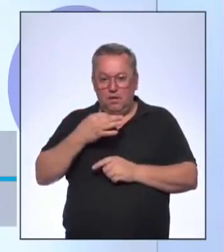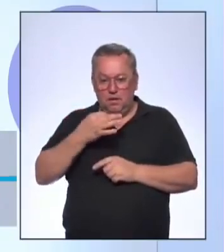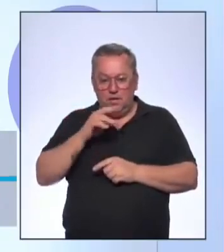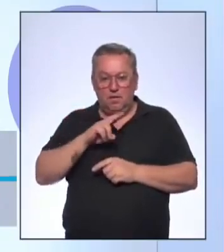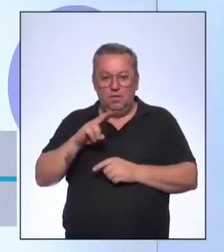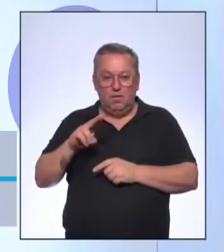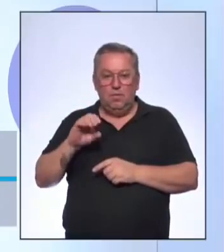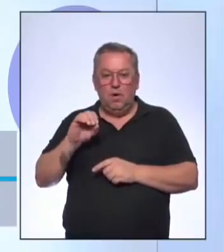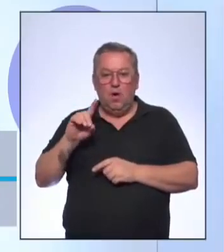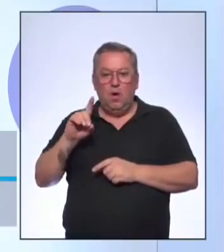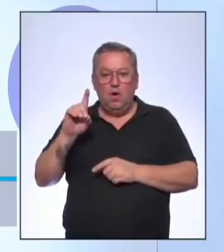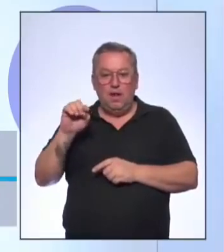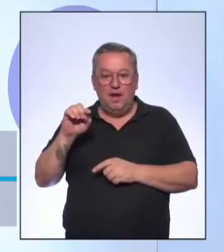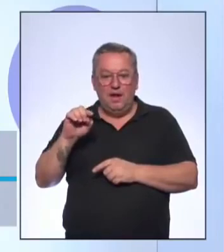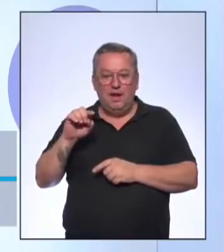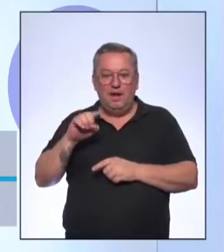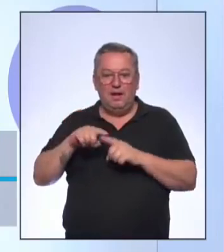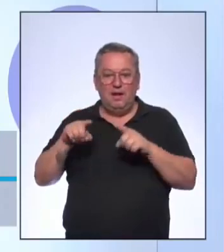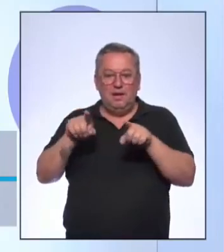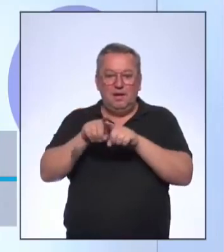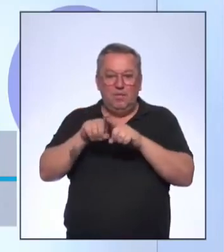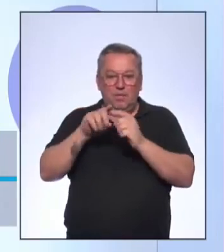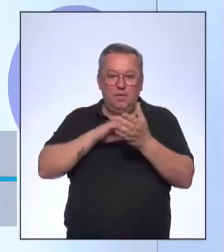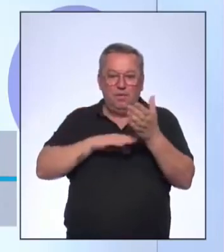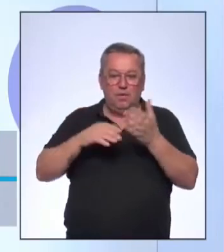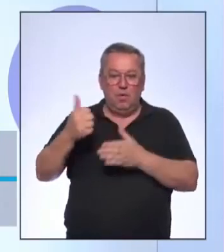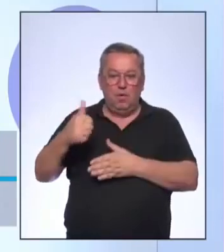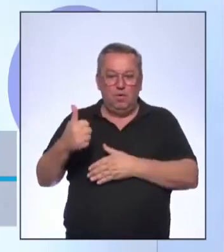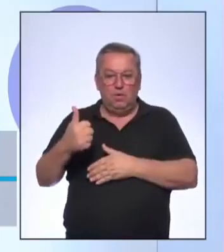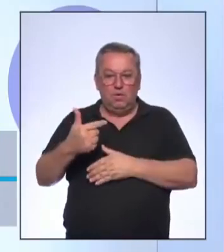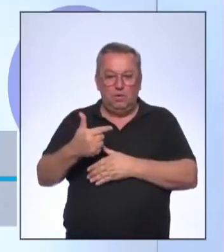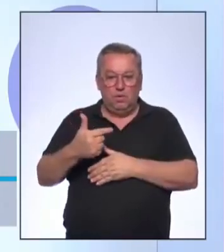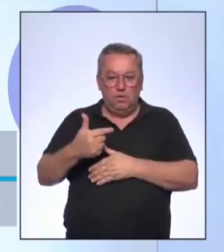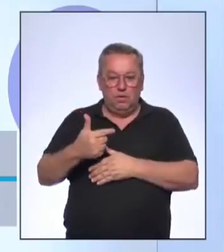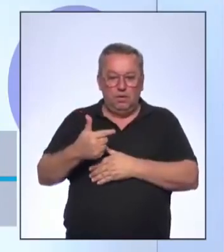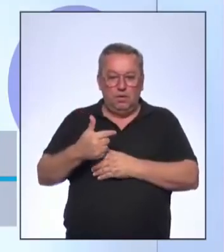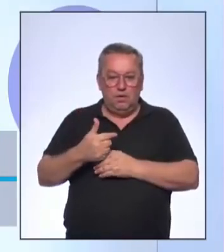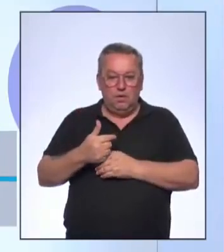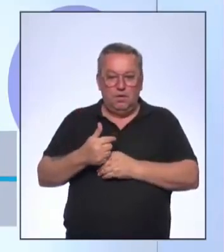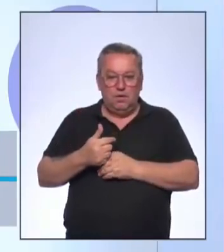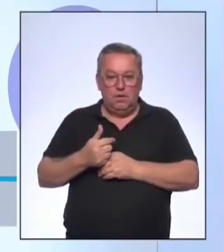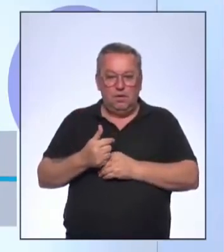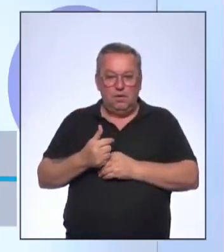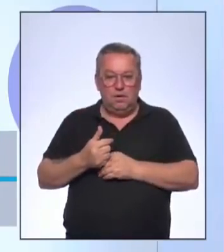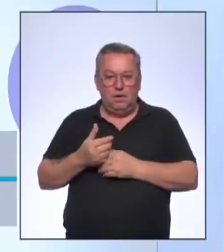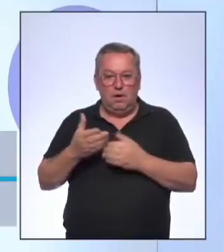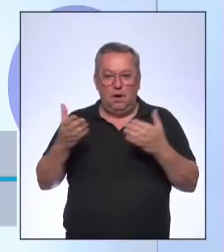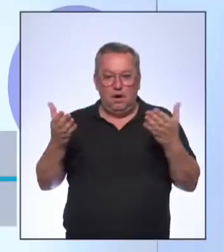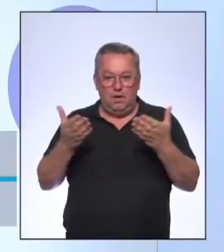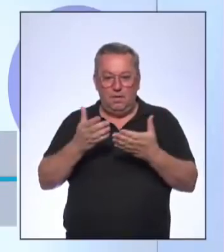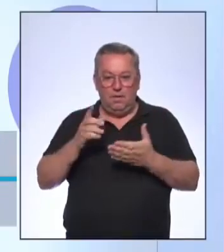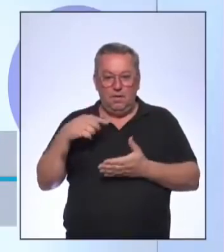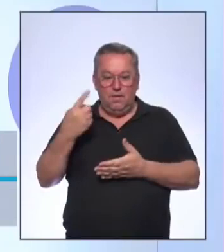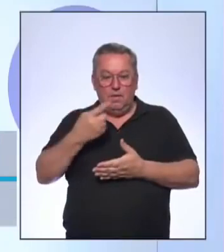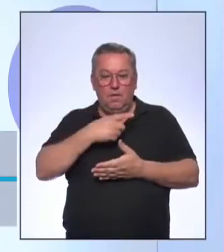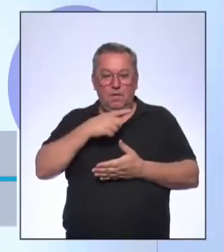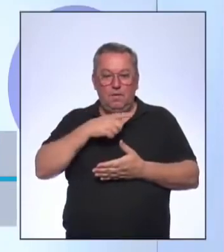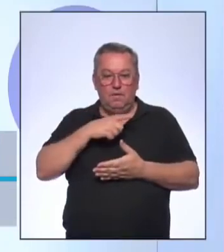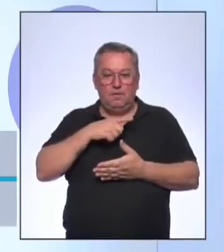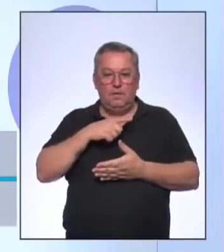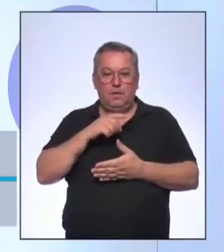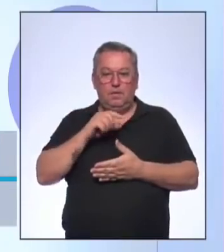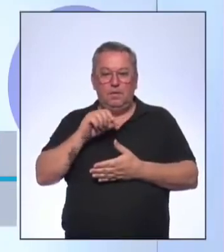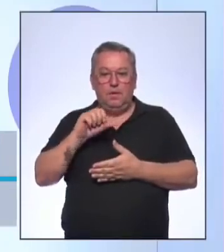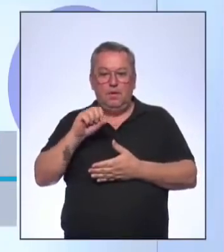seu nome. Enzo, Jéssica, todos 11 dozeavos. Agora, nós temos